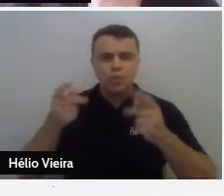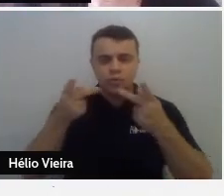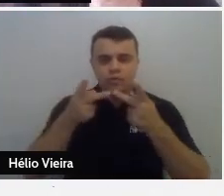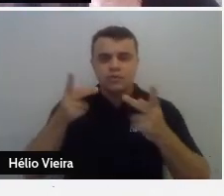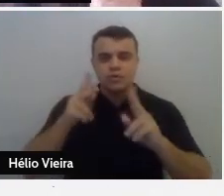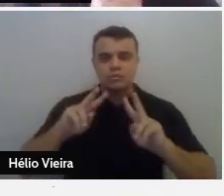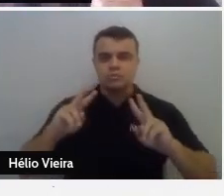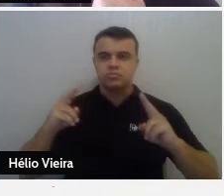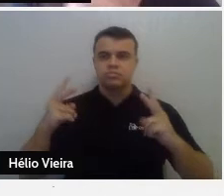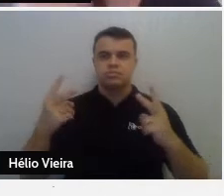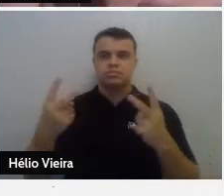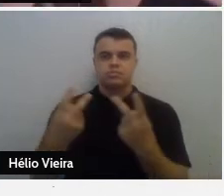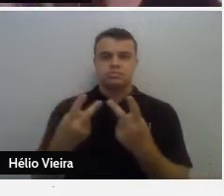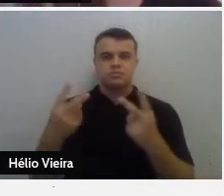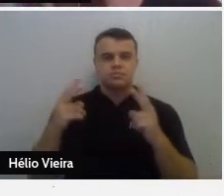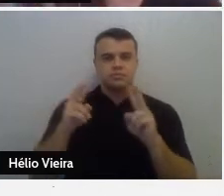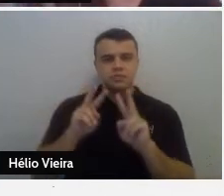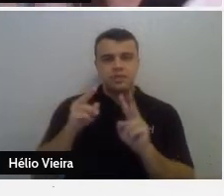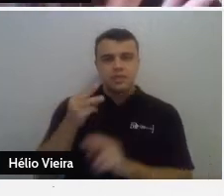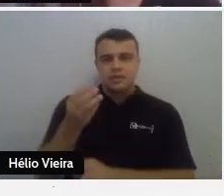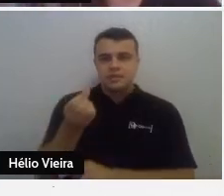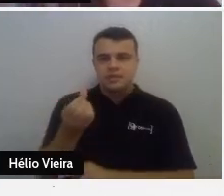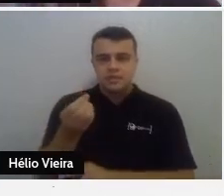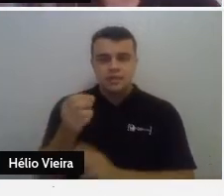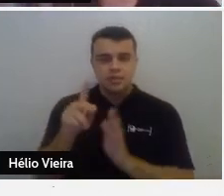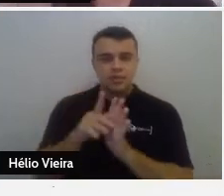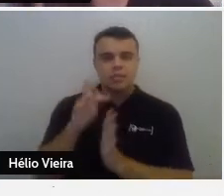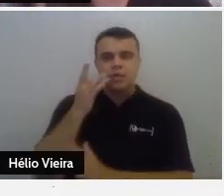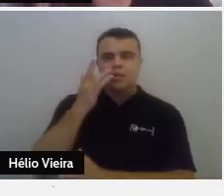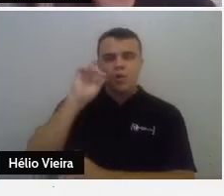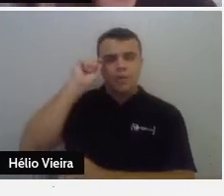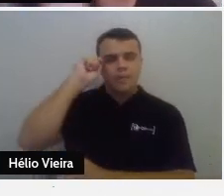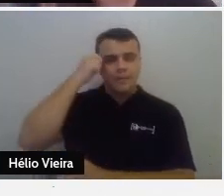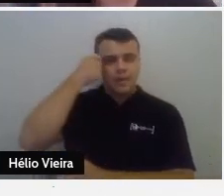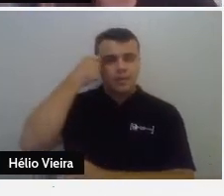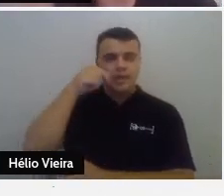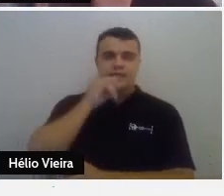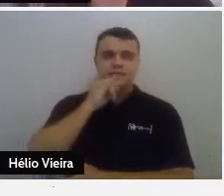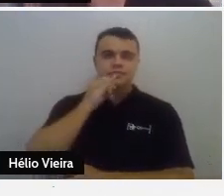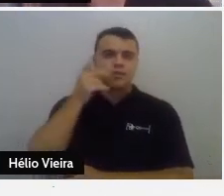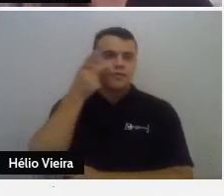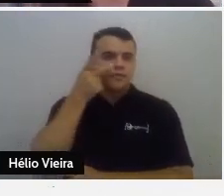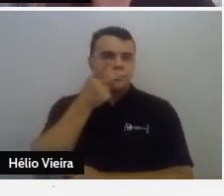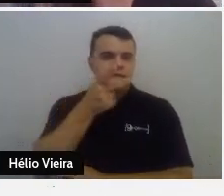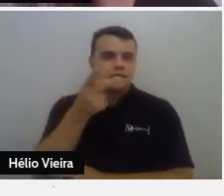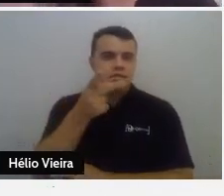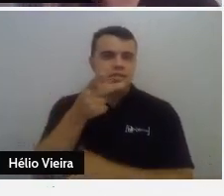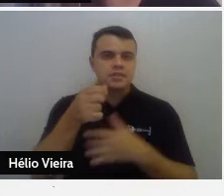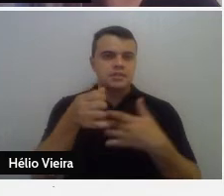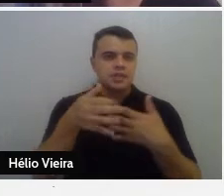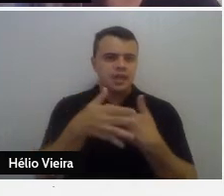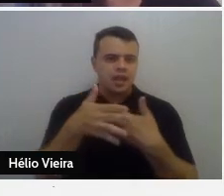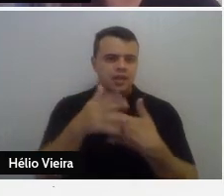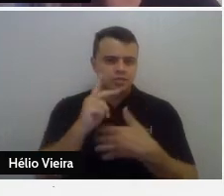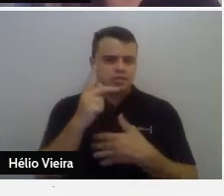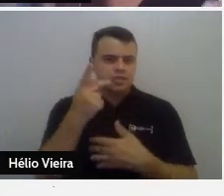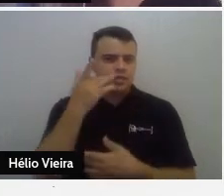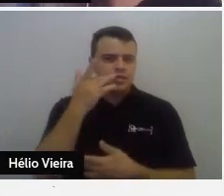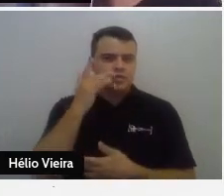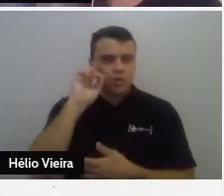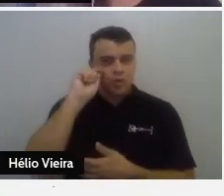Ouro Preto. Então, pensando, por exemplo, a gente vai fazer uma visita à cidade histórica de Ouro